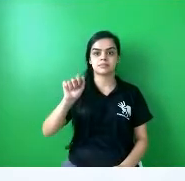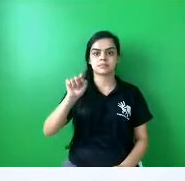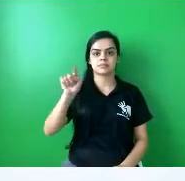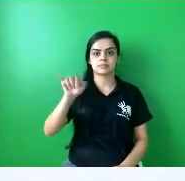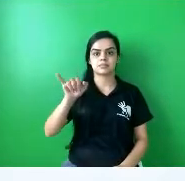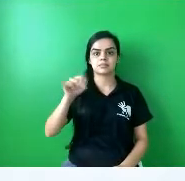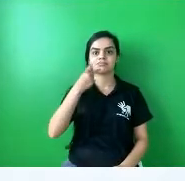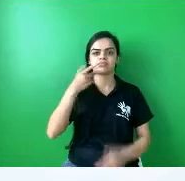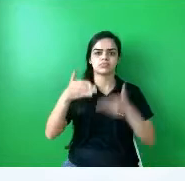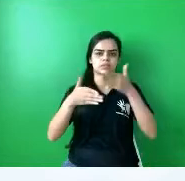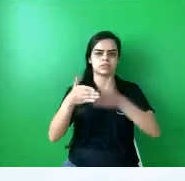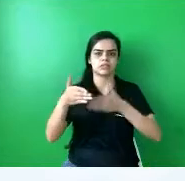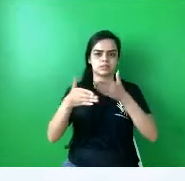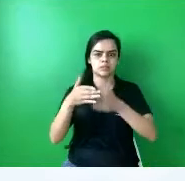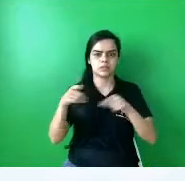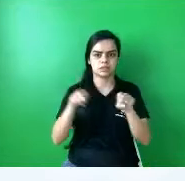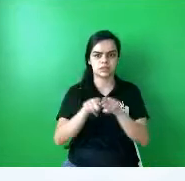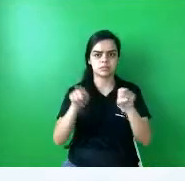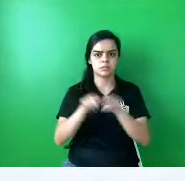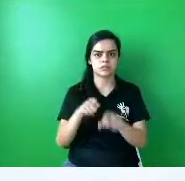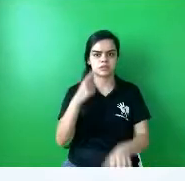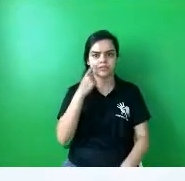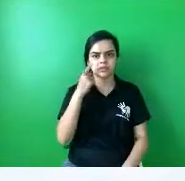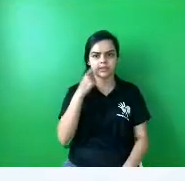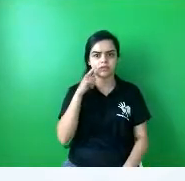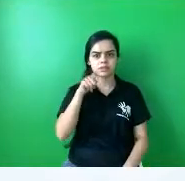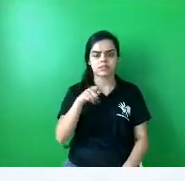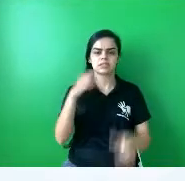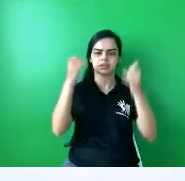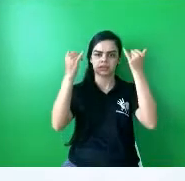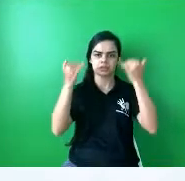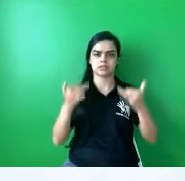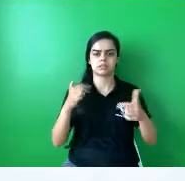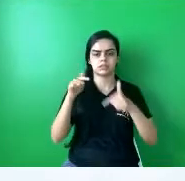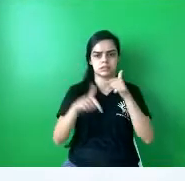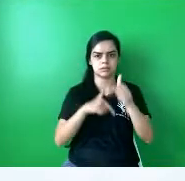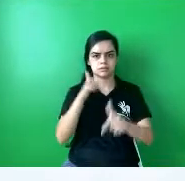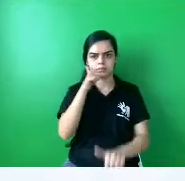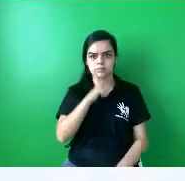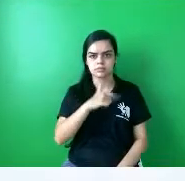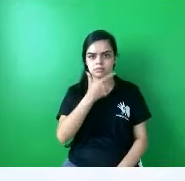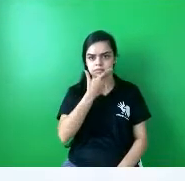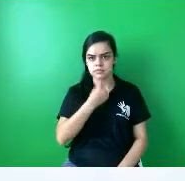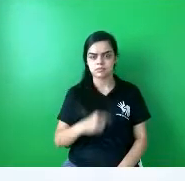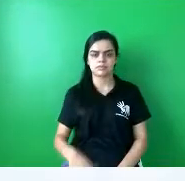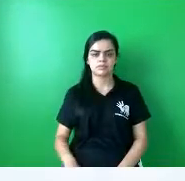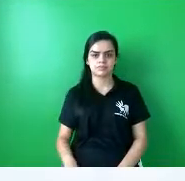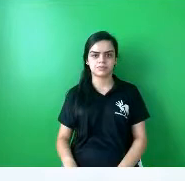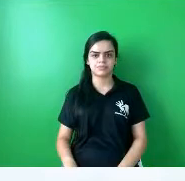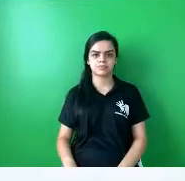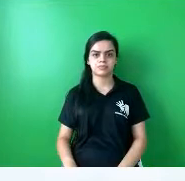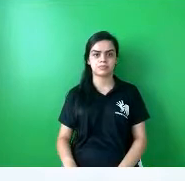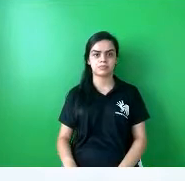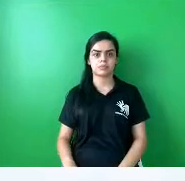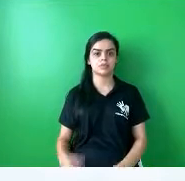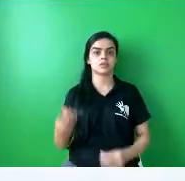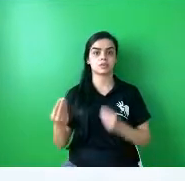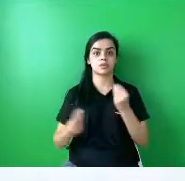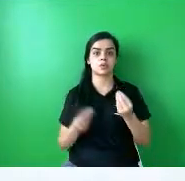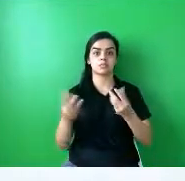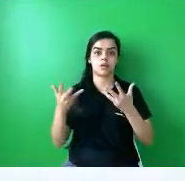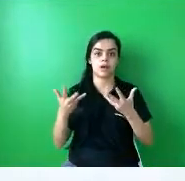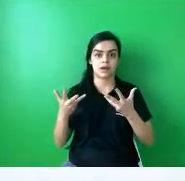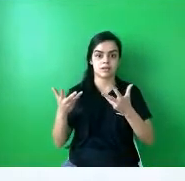sobre as restrições aqui, e eu queria que você falasse para os nossos trabalhadores e trabalhadoras como que será a